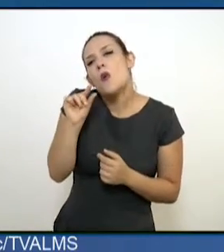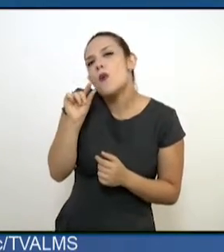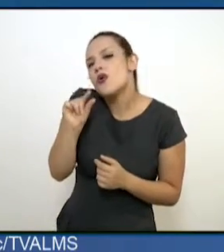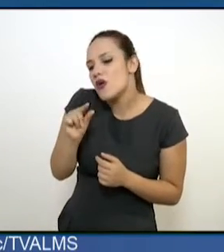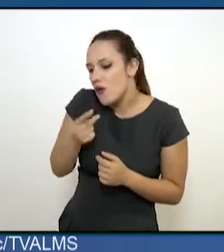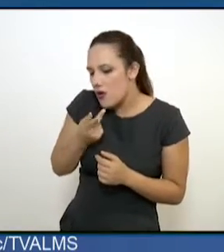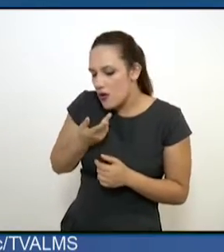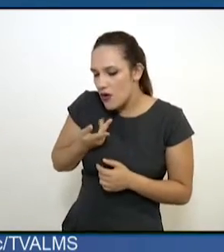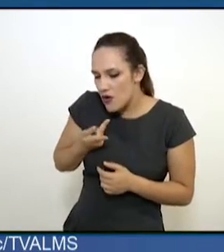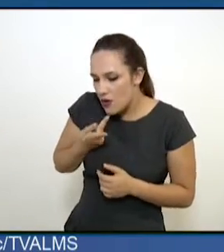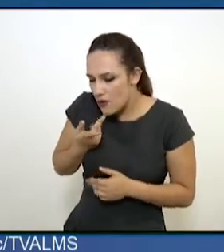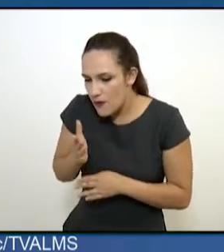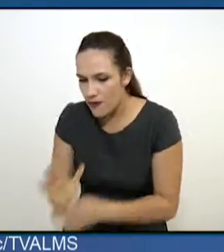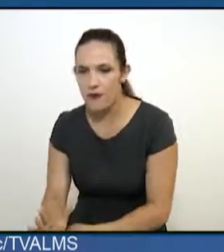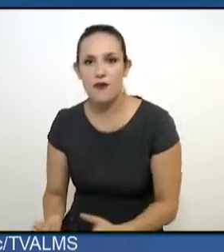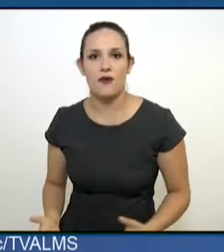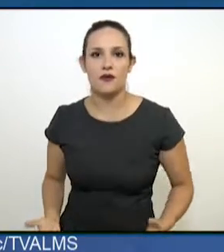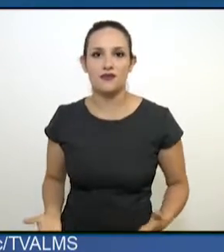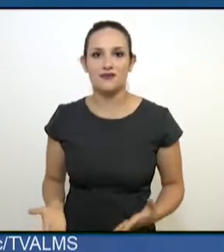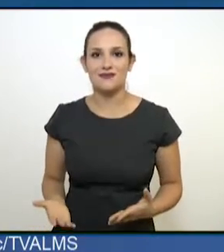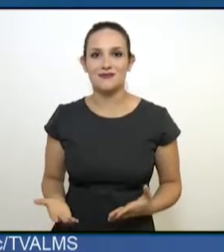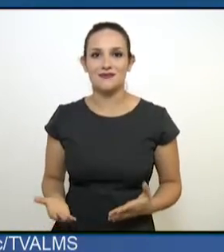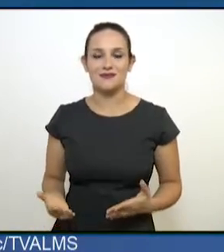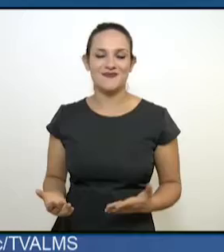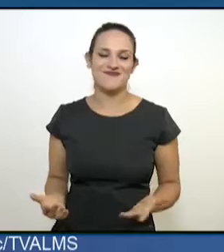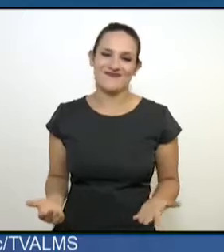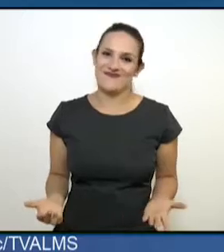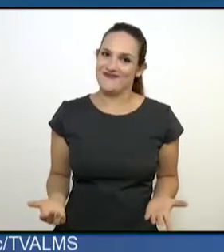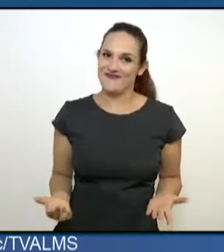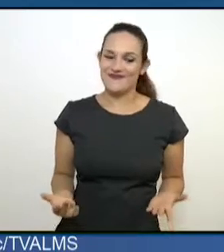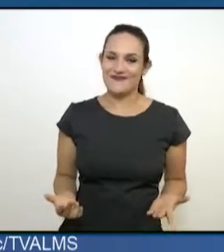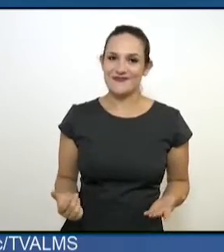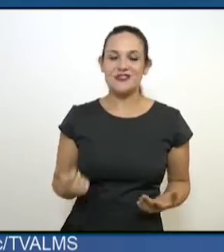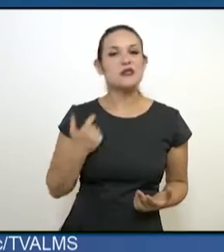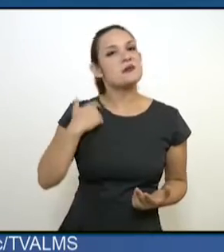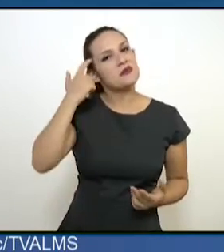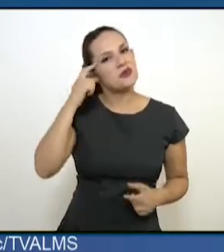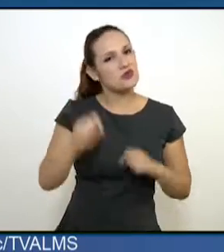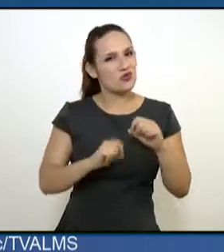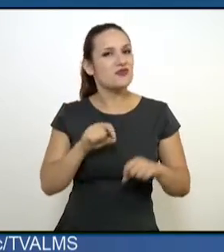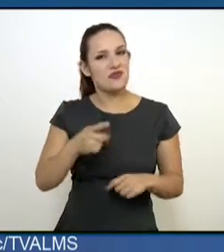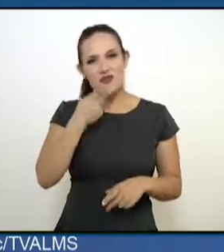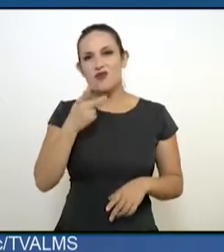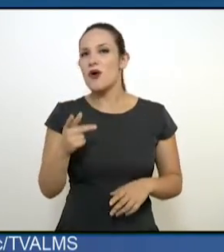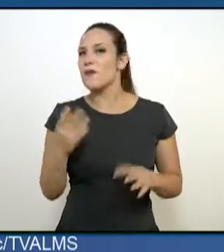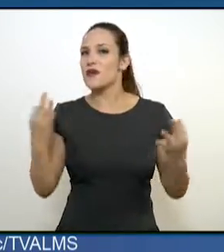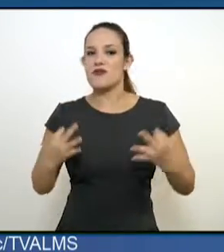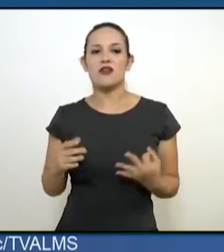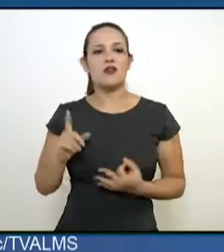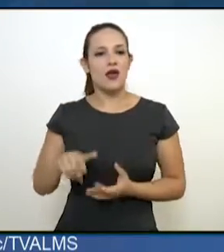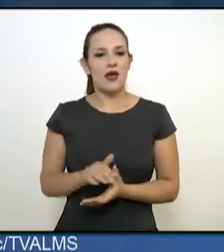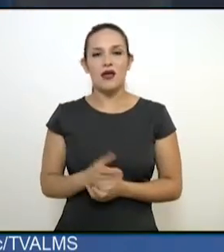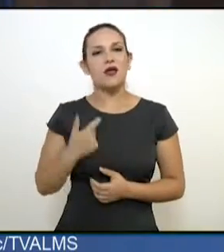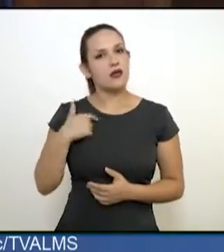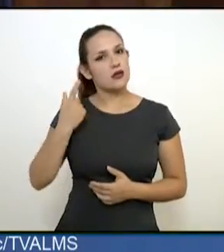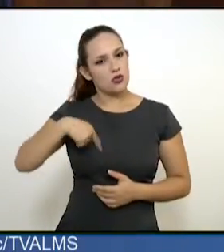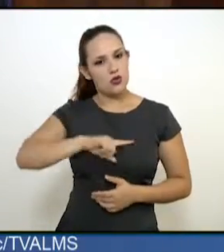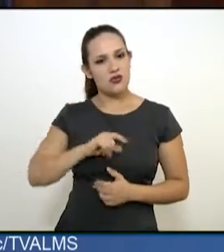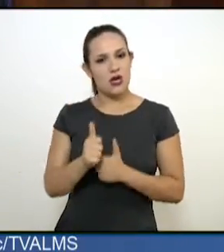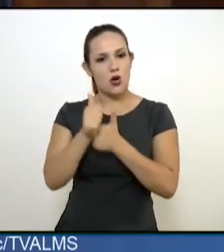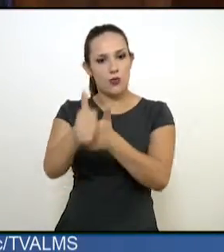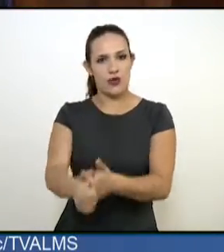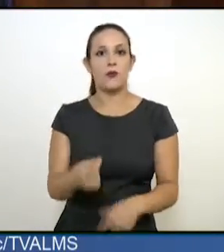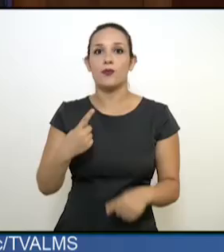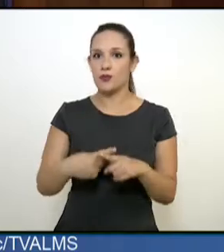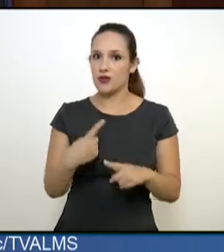para aquele que já não respira mais nada. Então, na verdade, a abordagem de Vossa Excelência é perfeita. Nós vamos acompanhar isso, porque o